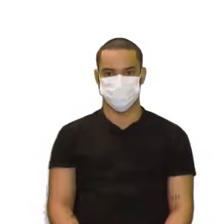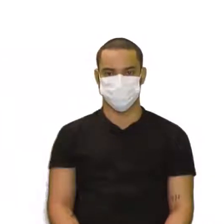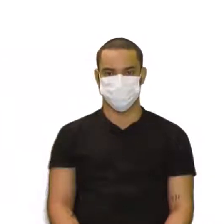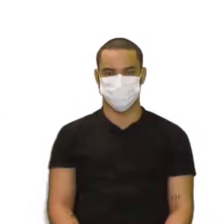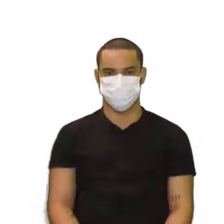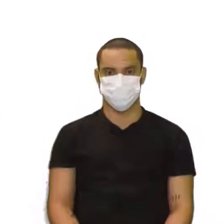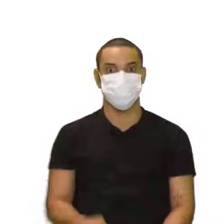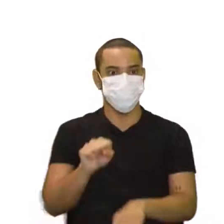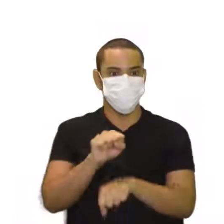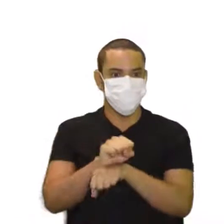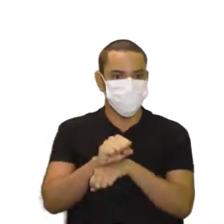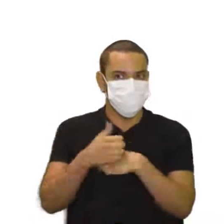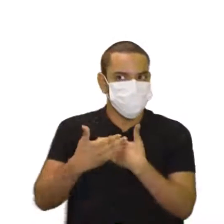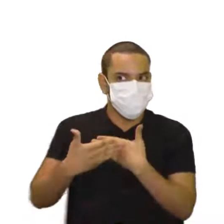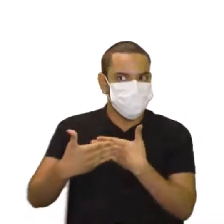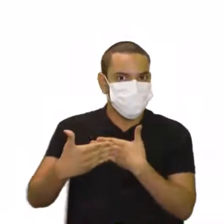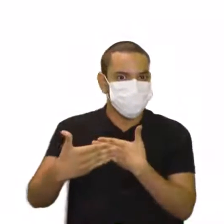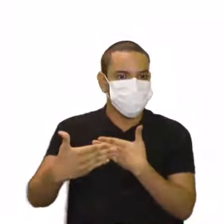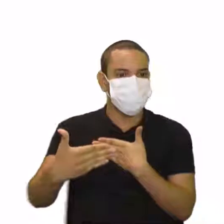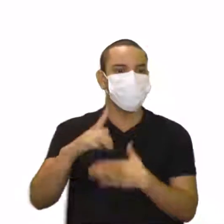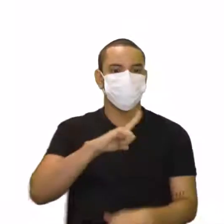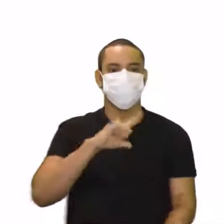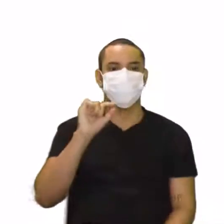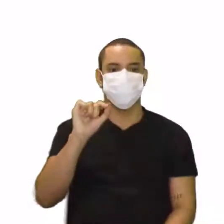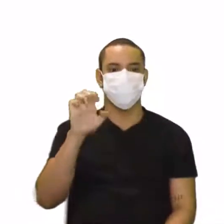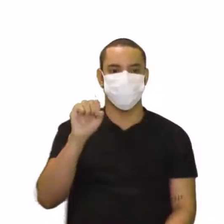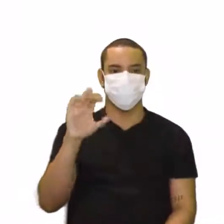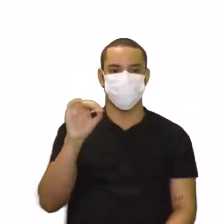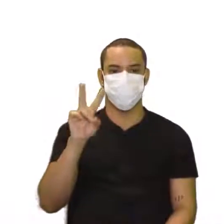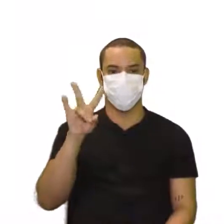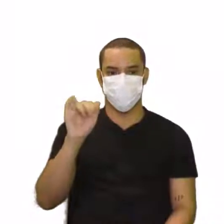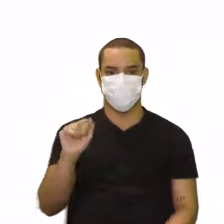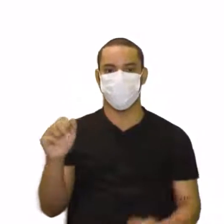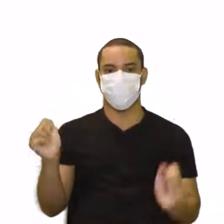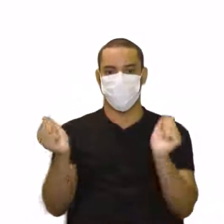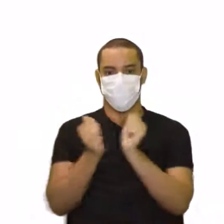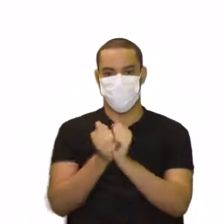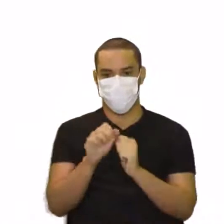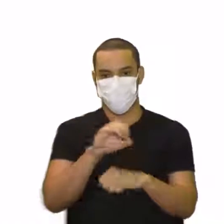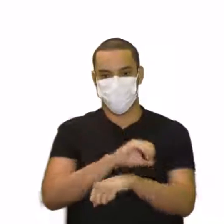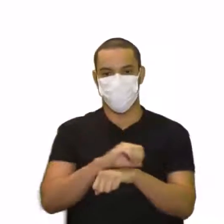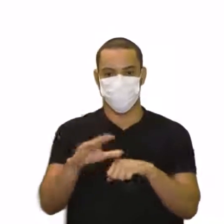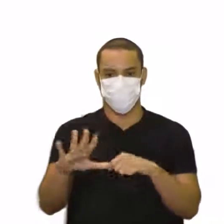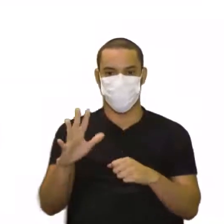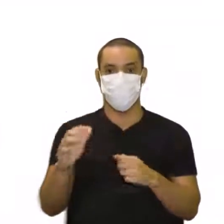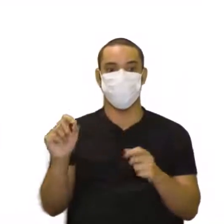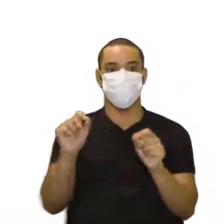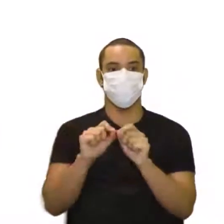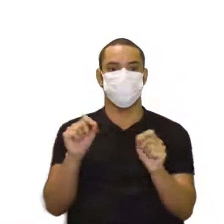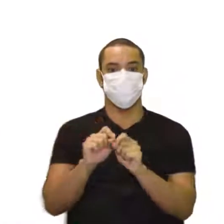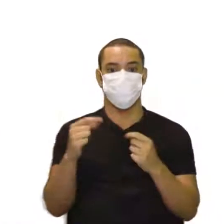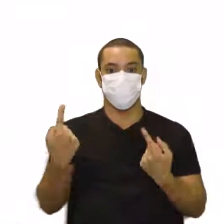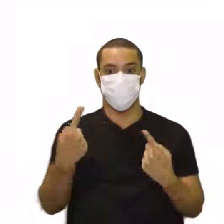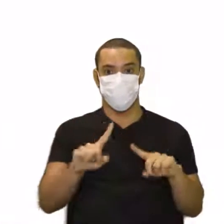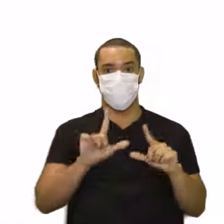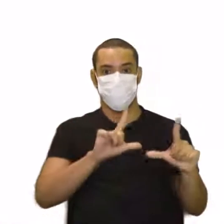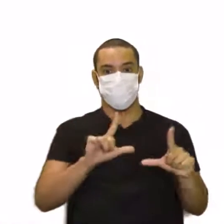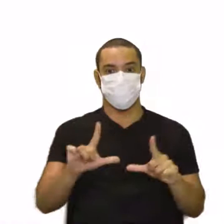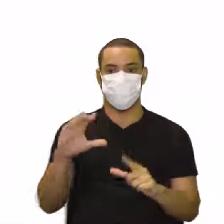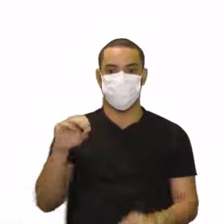a pausa dramática, nós temos a escova condutor, que é friccionado contra as placas